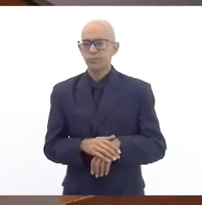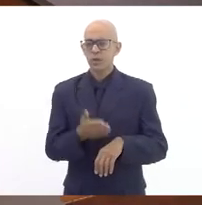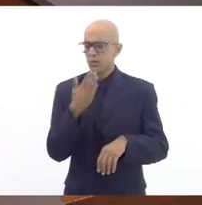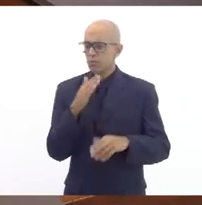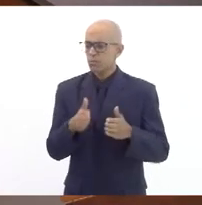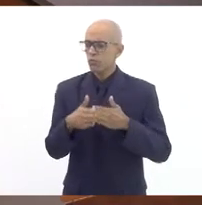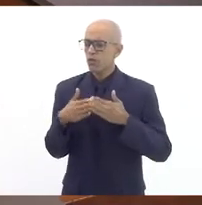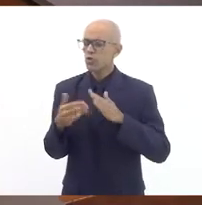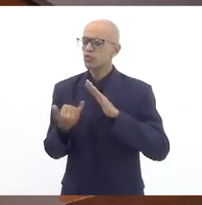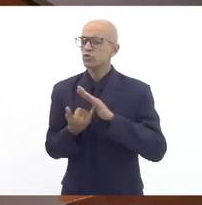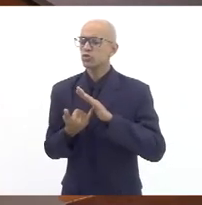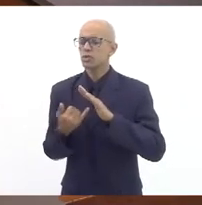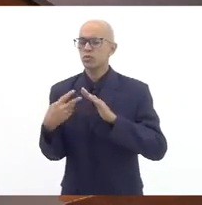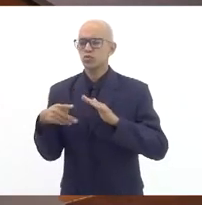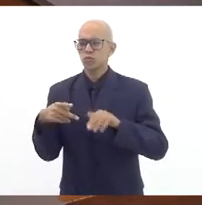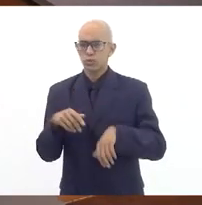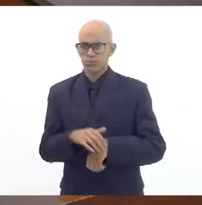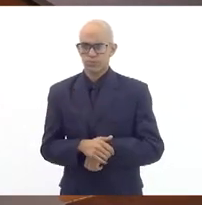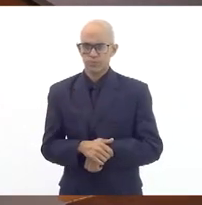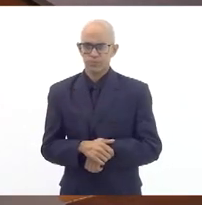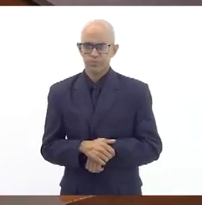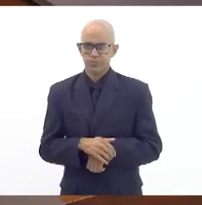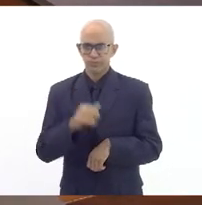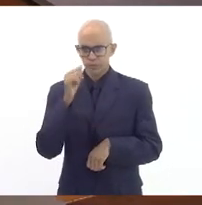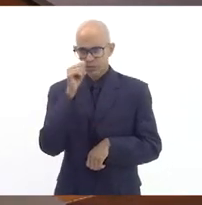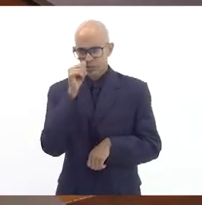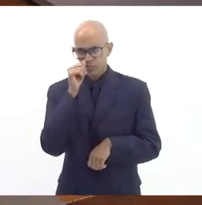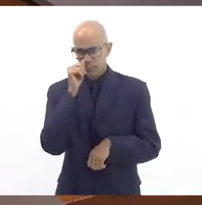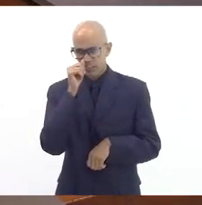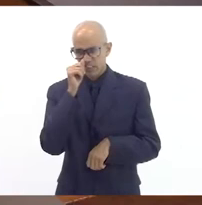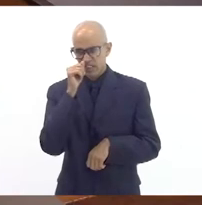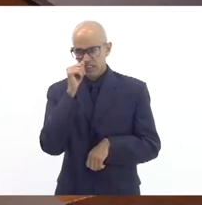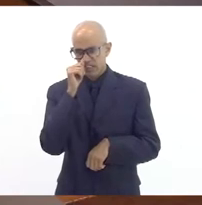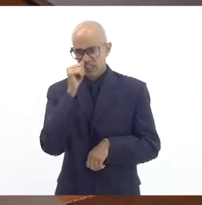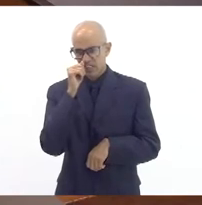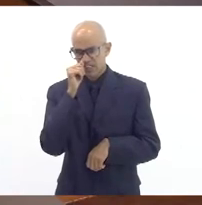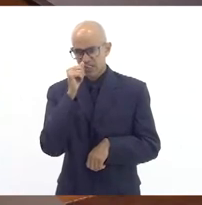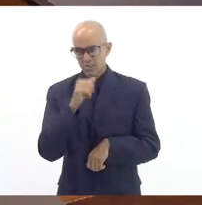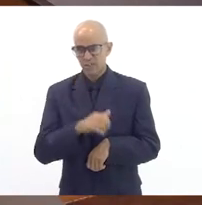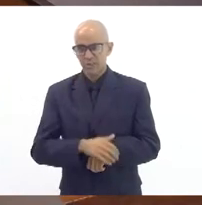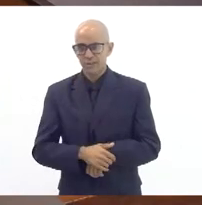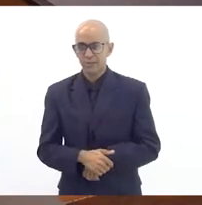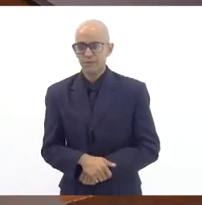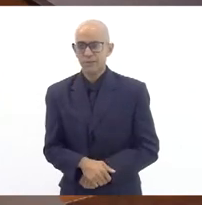tá? 3 minutos para cada um. Eu vou deixar. Vocês estão aqui desde o início, vieram de longe.